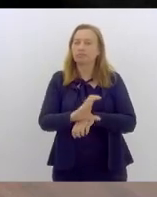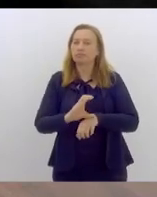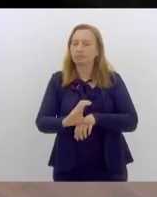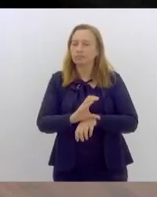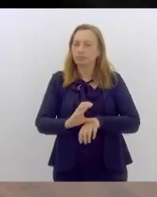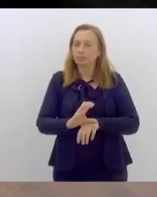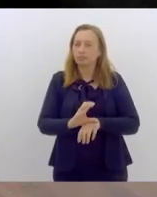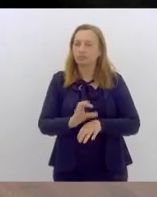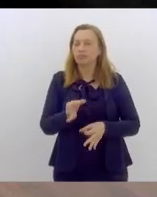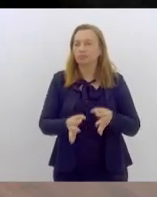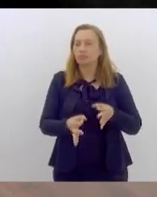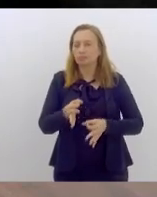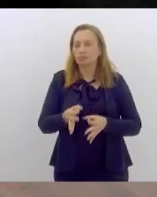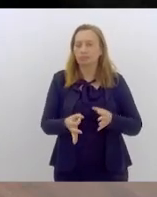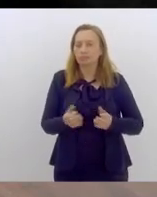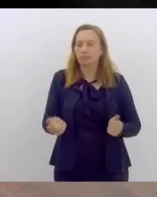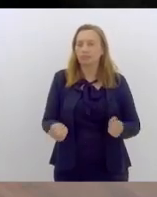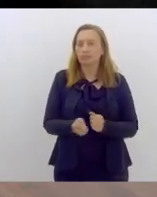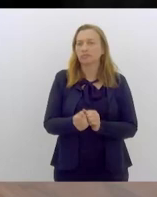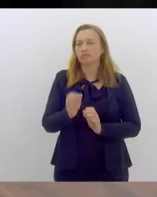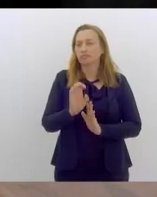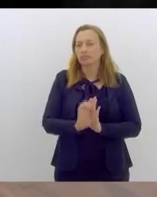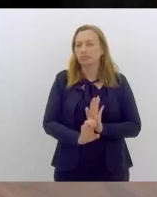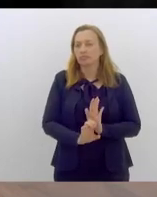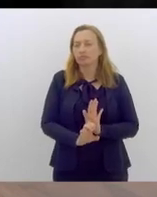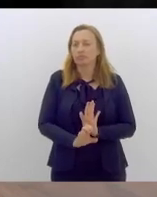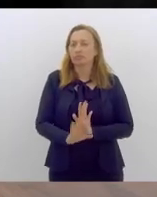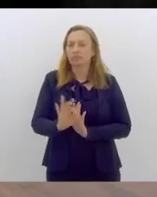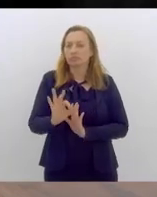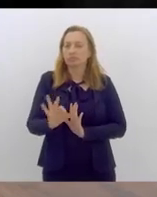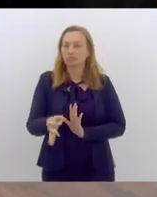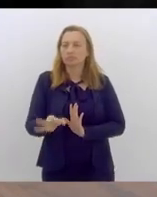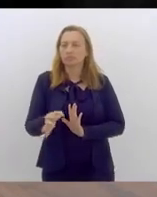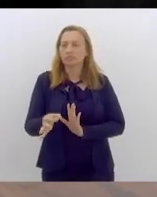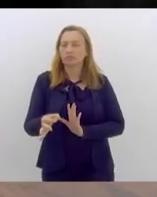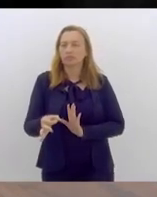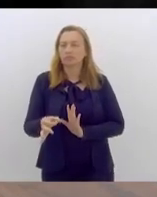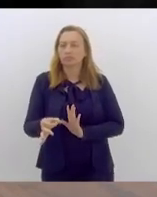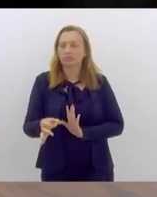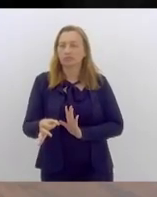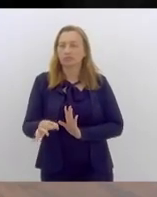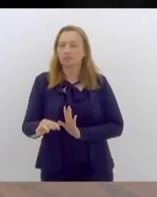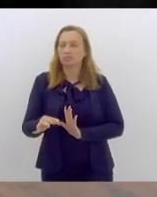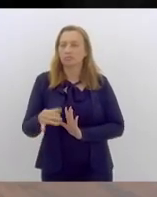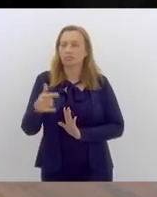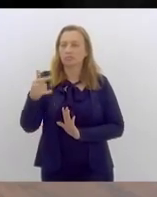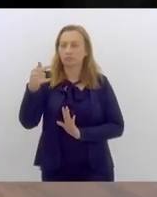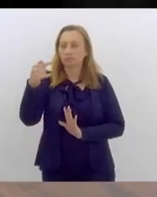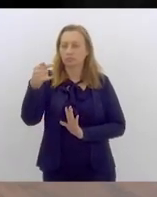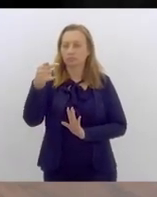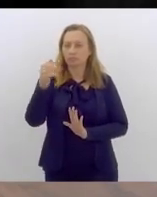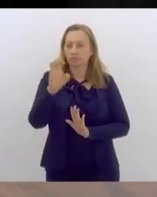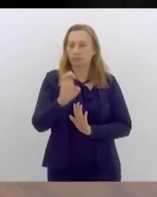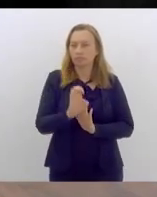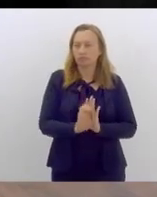constitucionalidade com emendas, exatamente 7 emendas,